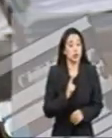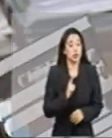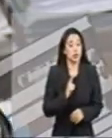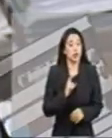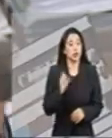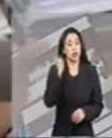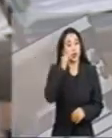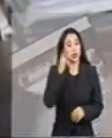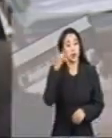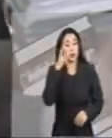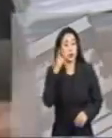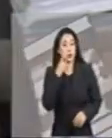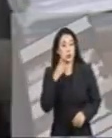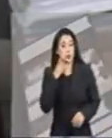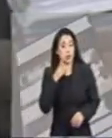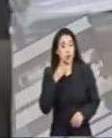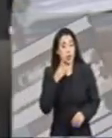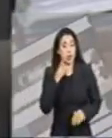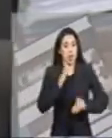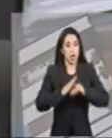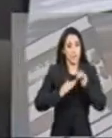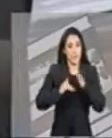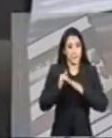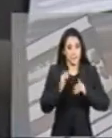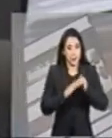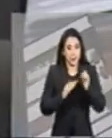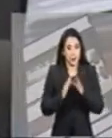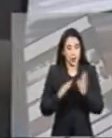parlamentar envolvido em prática criminosa.